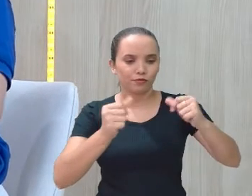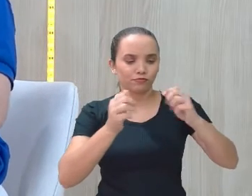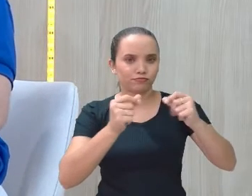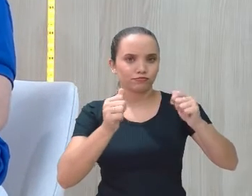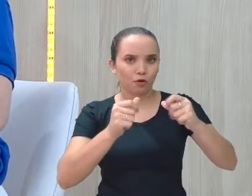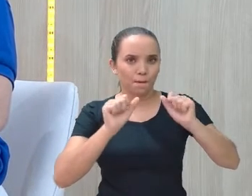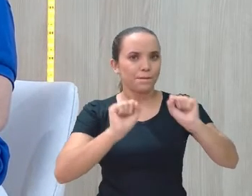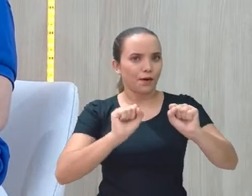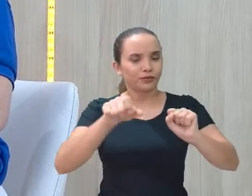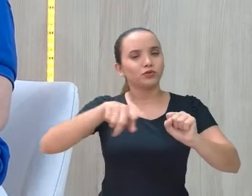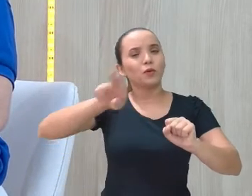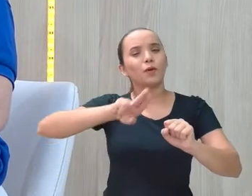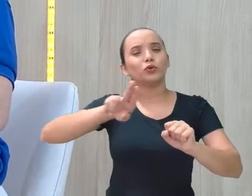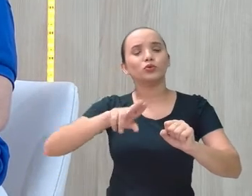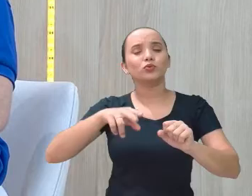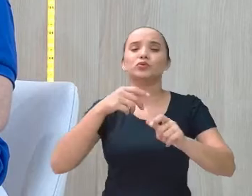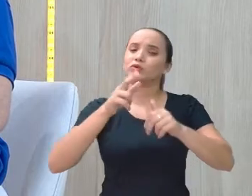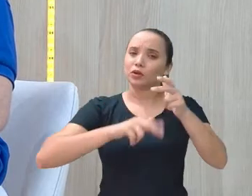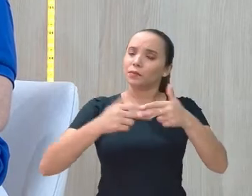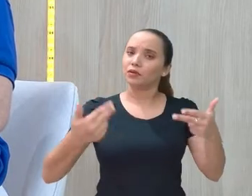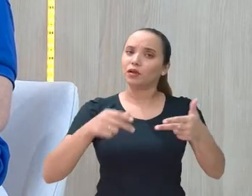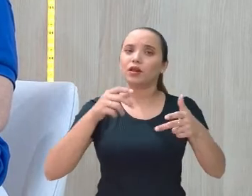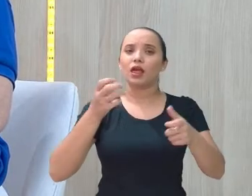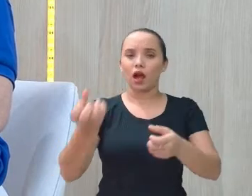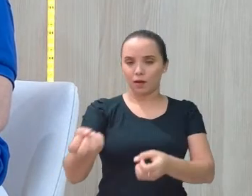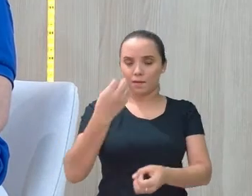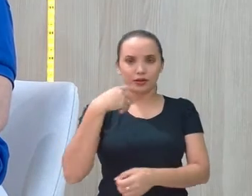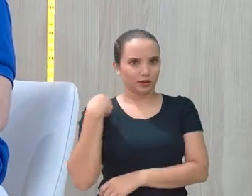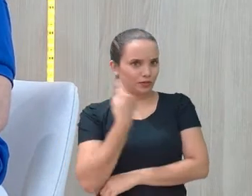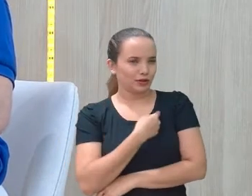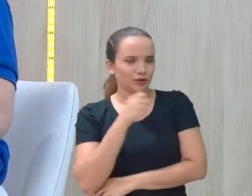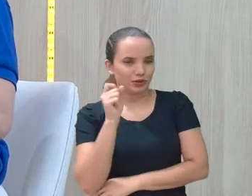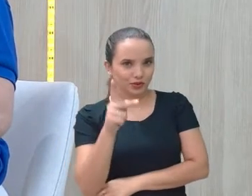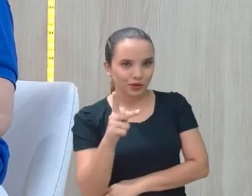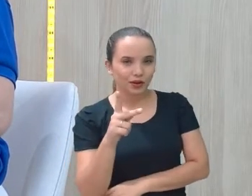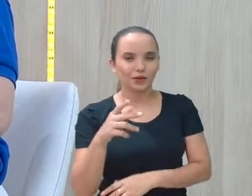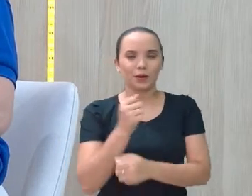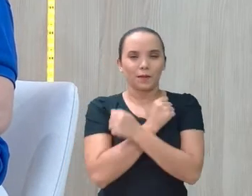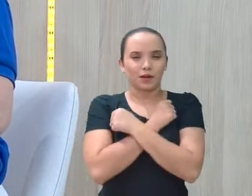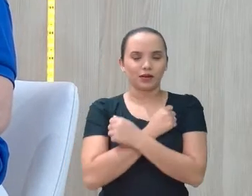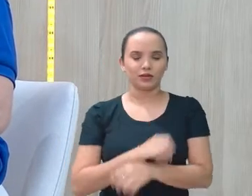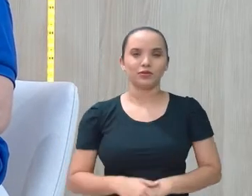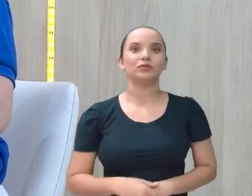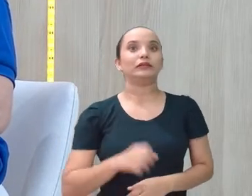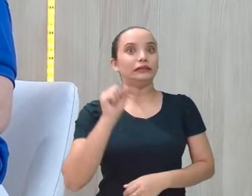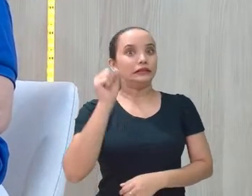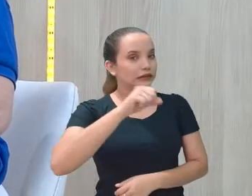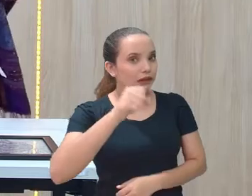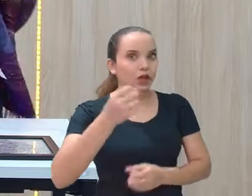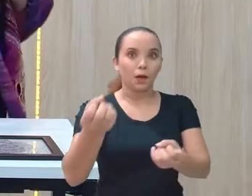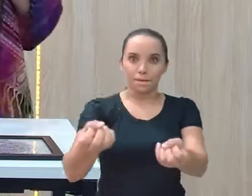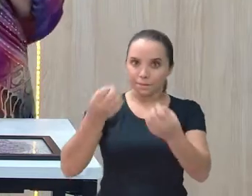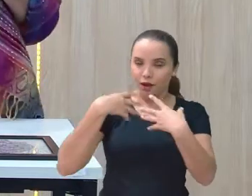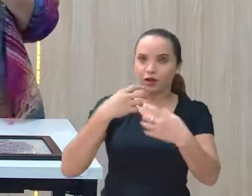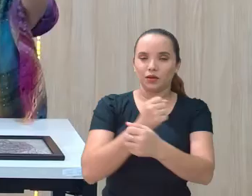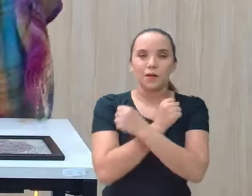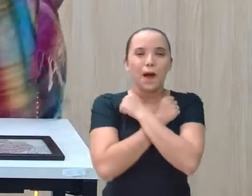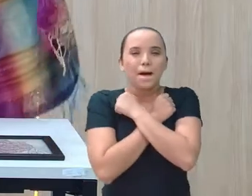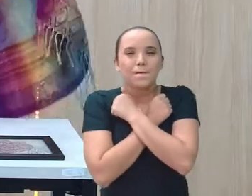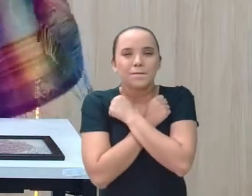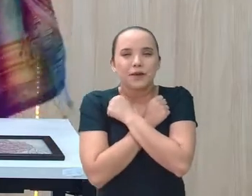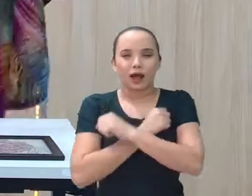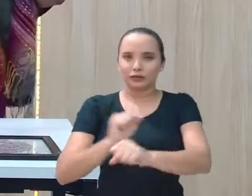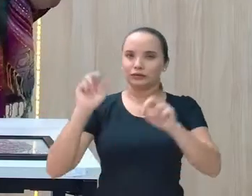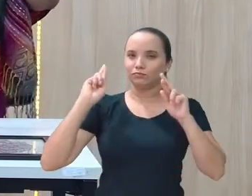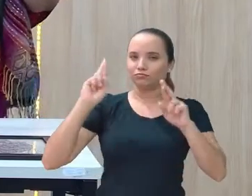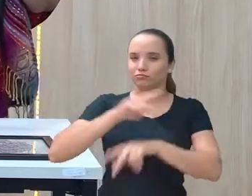podem estar fazendo os trabalhos e mandando pra gente, tá? Mandem mesmo. Um abração, gente. Eu